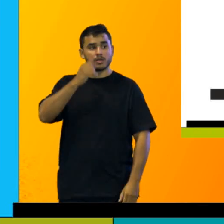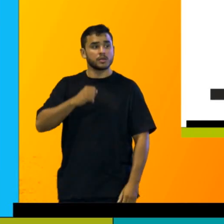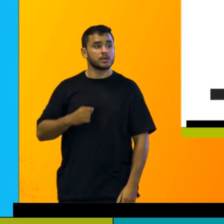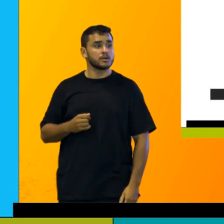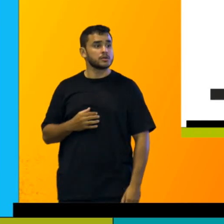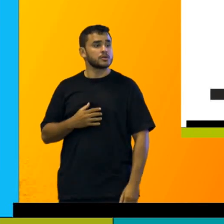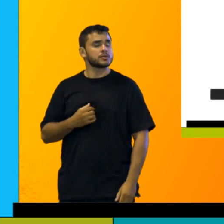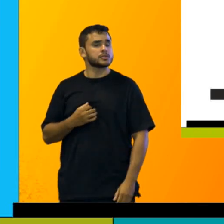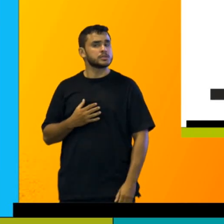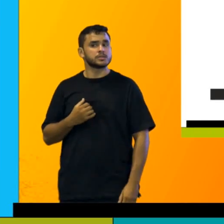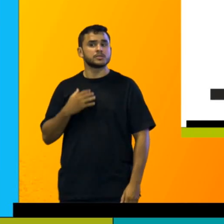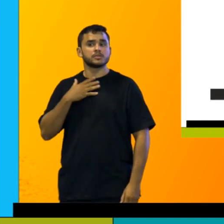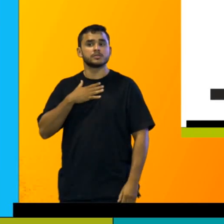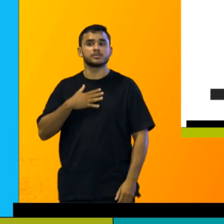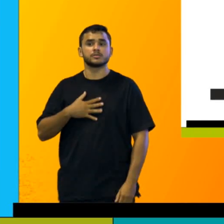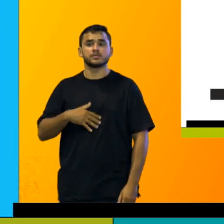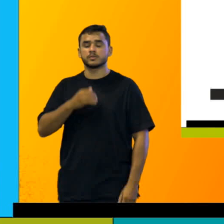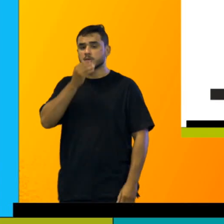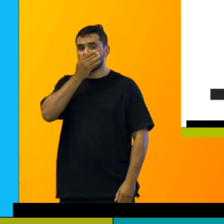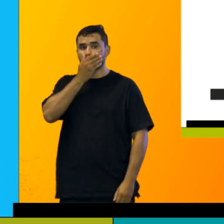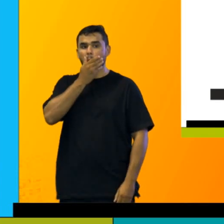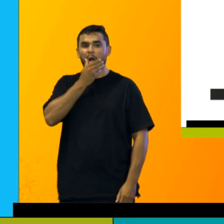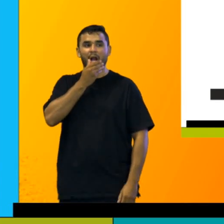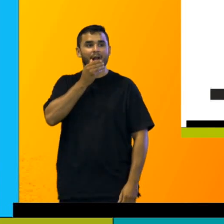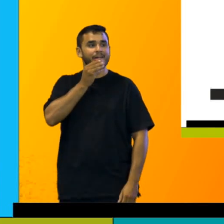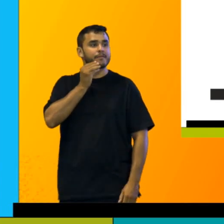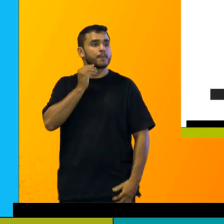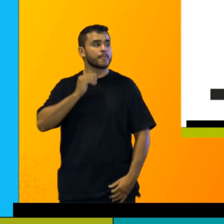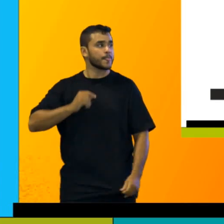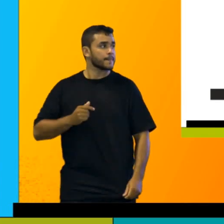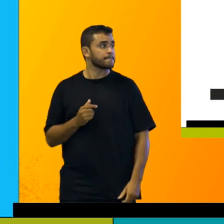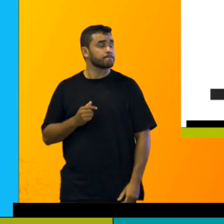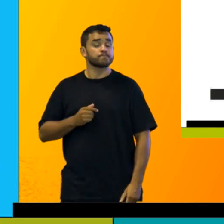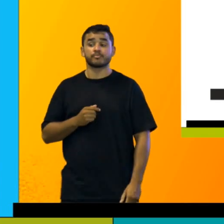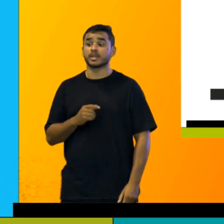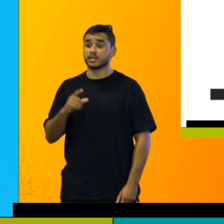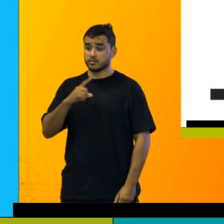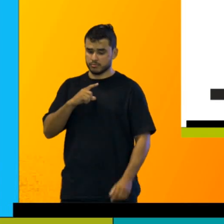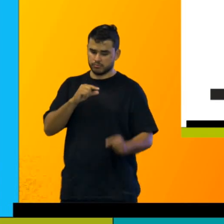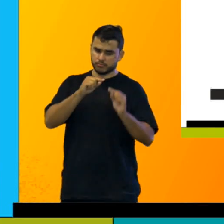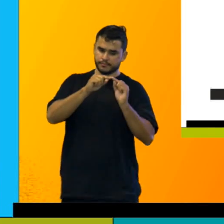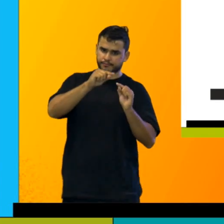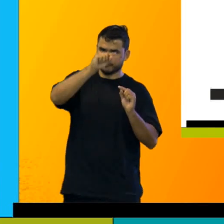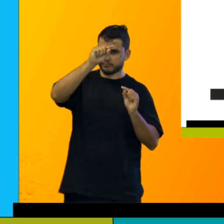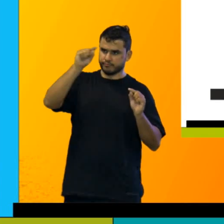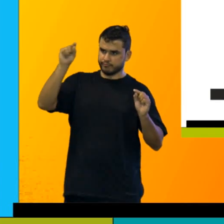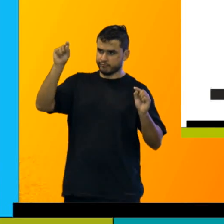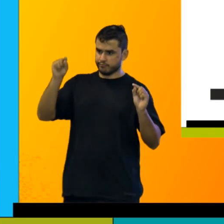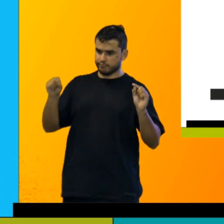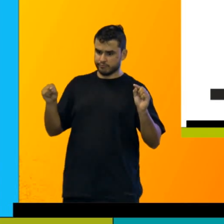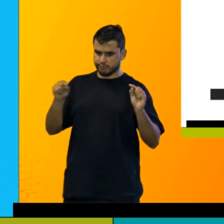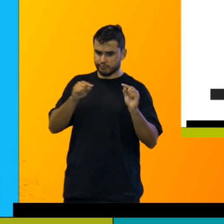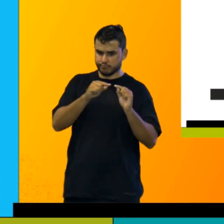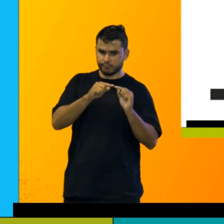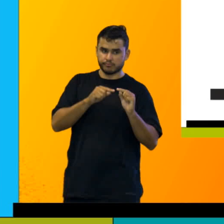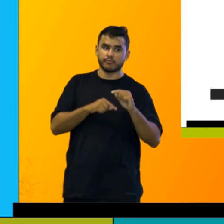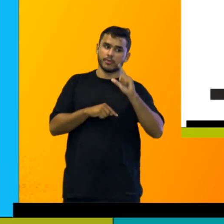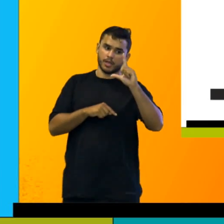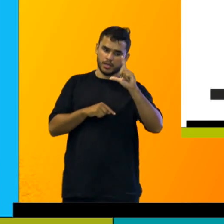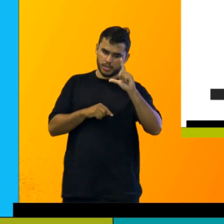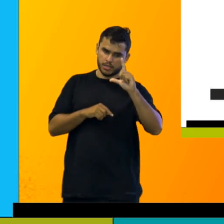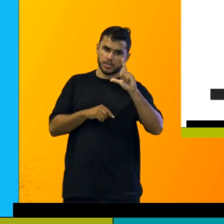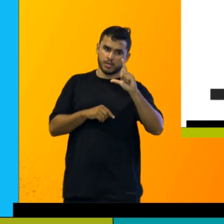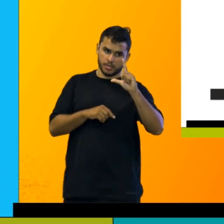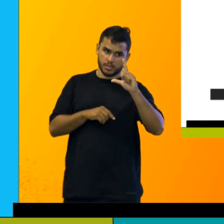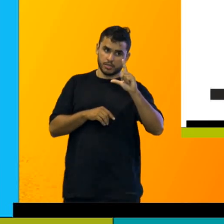Vamos lembrar um pouquinho, ó. O quadrado tem uma forma para a diagonal dele. É L raiz de